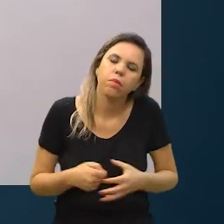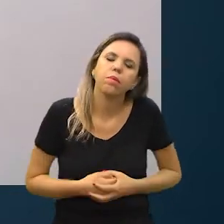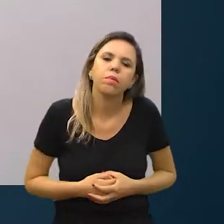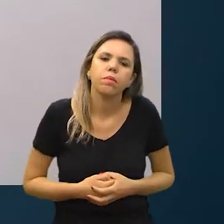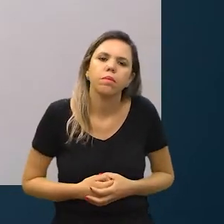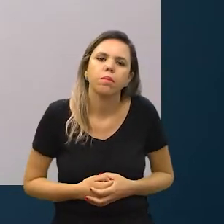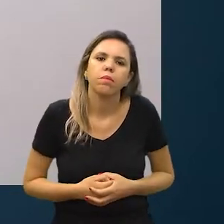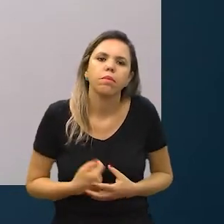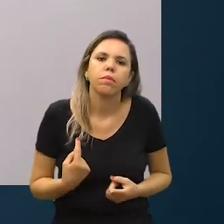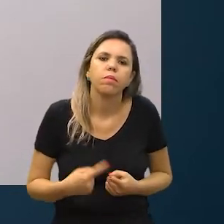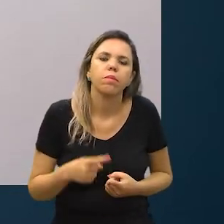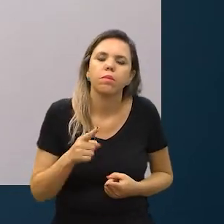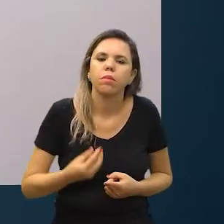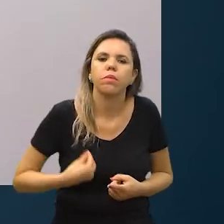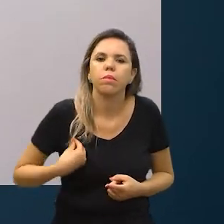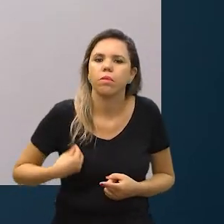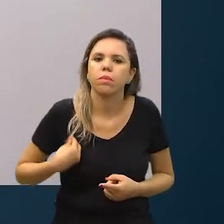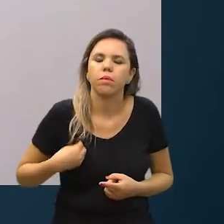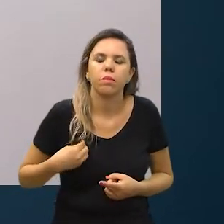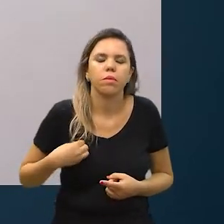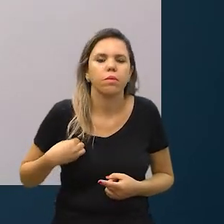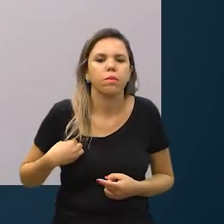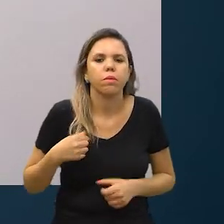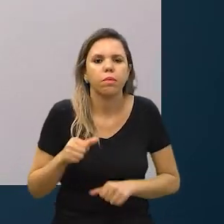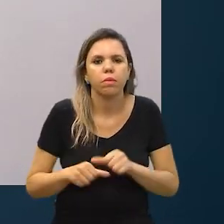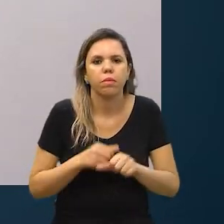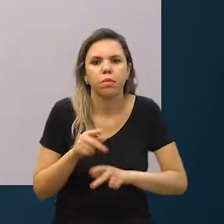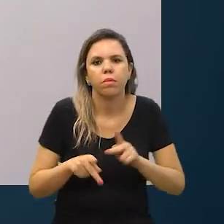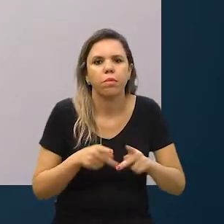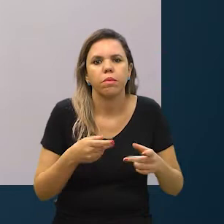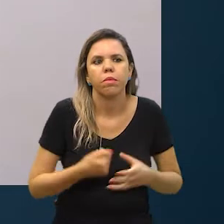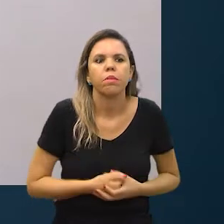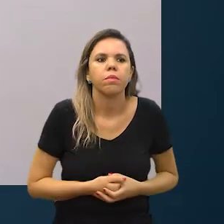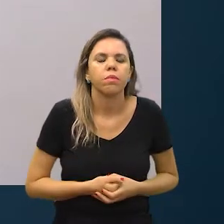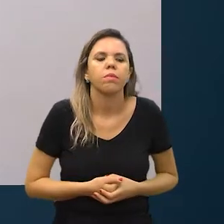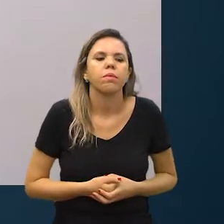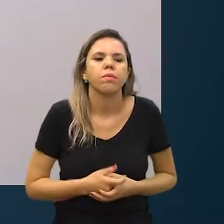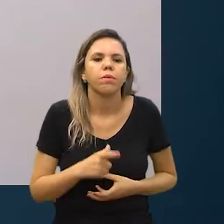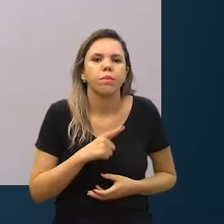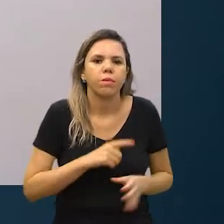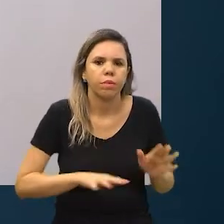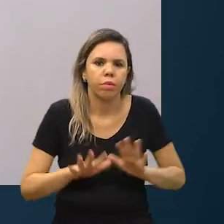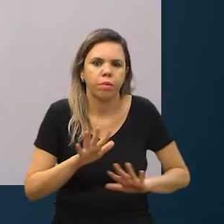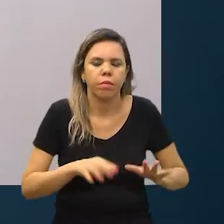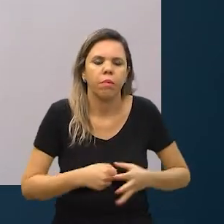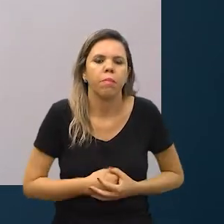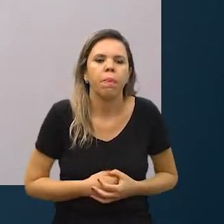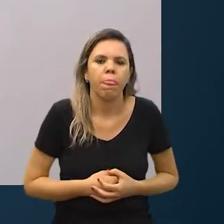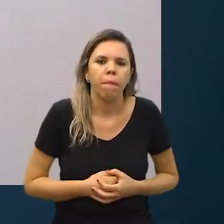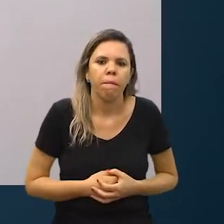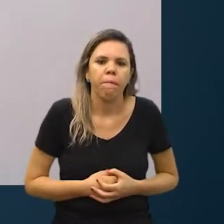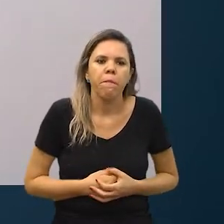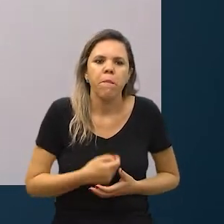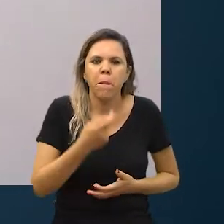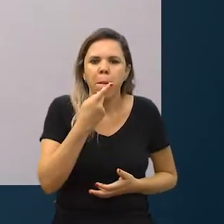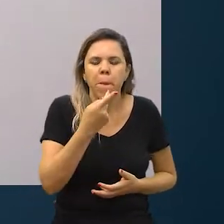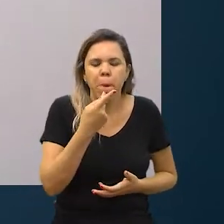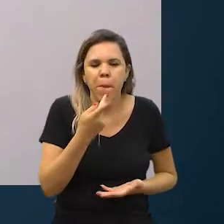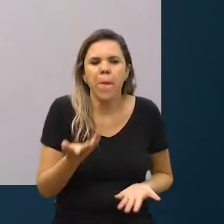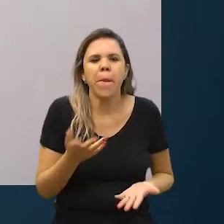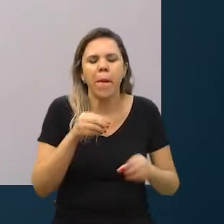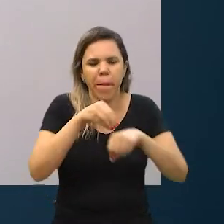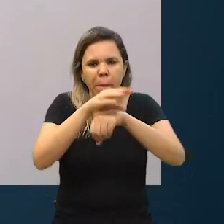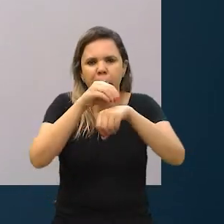né? Porque você está ali impactando a vida de outras pessoas e a gente tem que ter muito cuidado, né, com tudo que a gente fala, com tudo que a